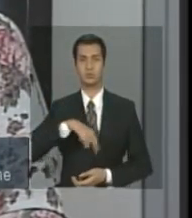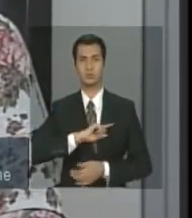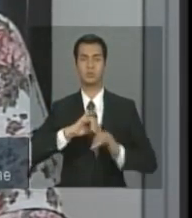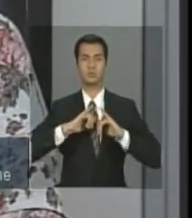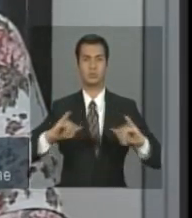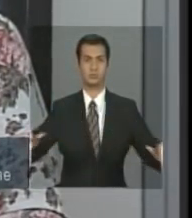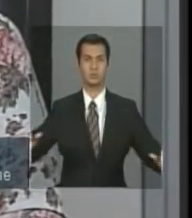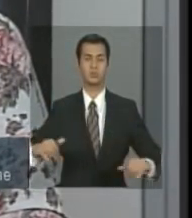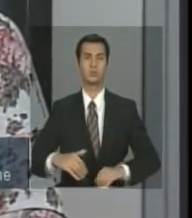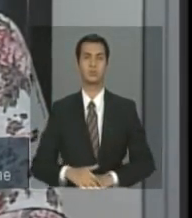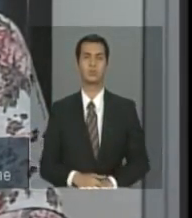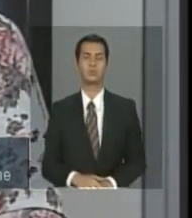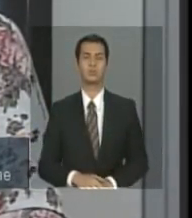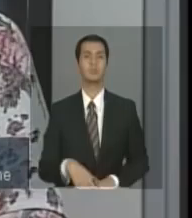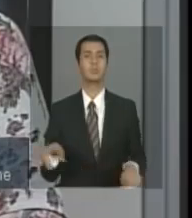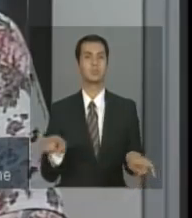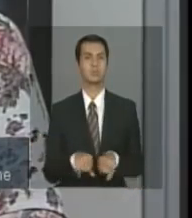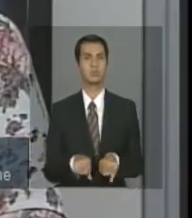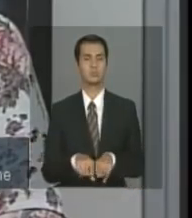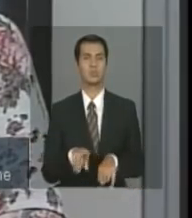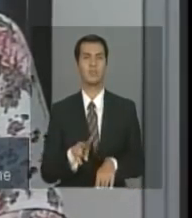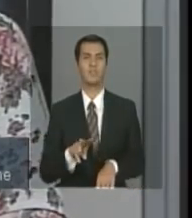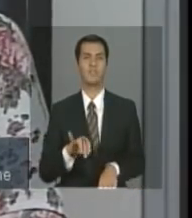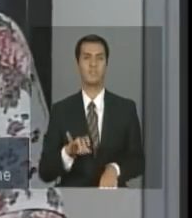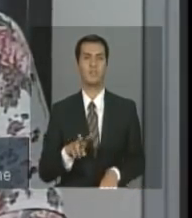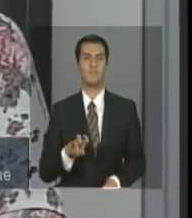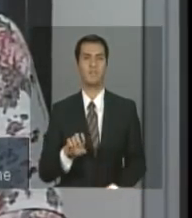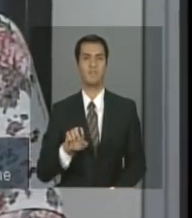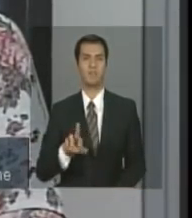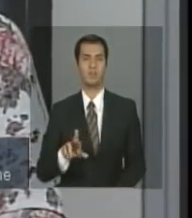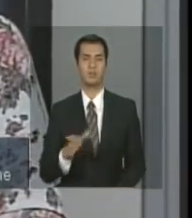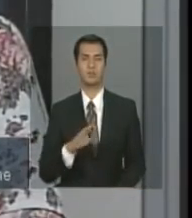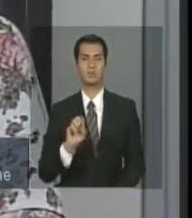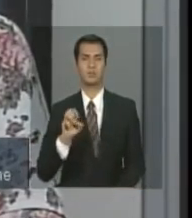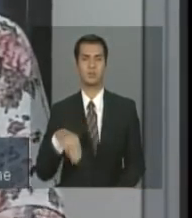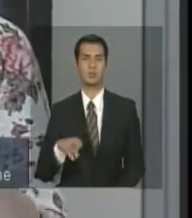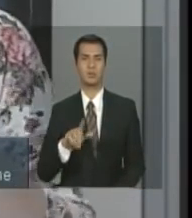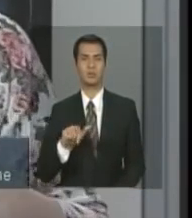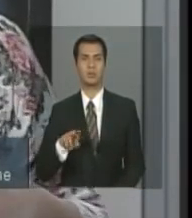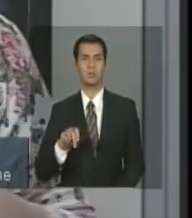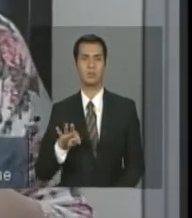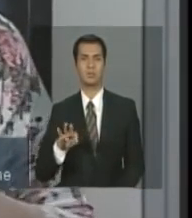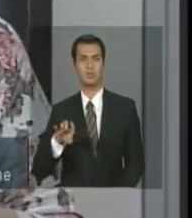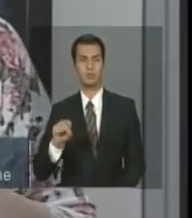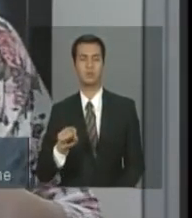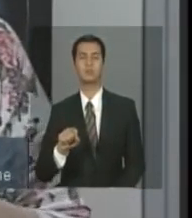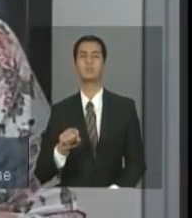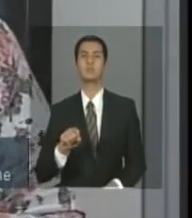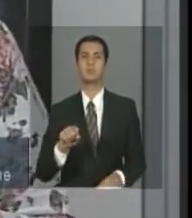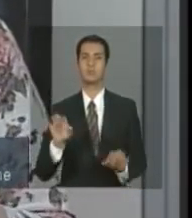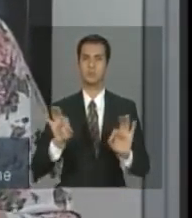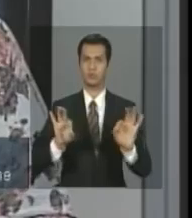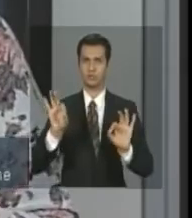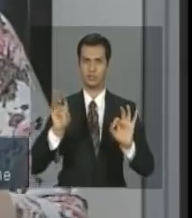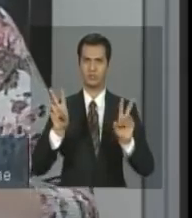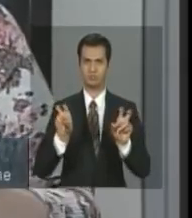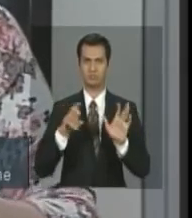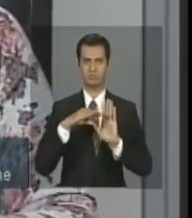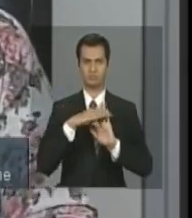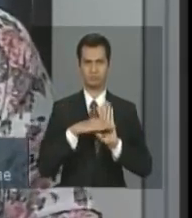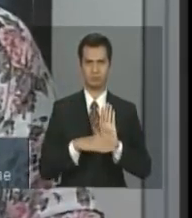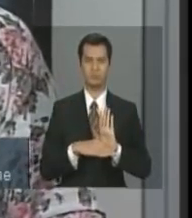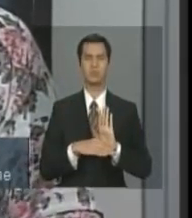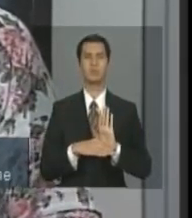o Viver Sem Limites, que também tem uma prioridade para essa população de jovens. Então, existe toda uma preocupação do